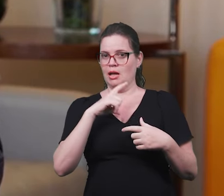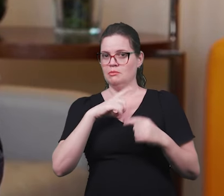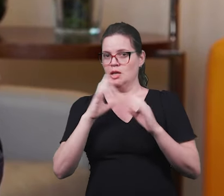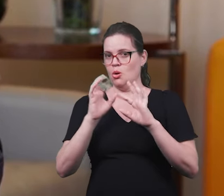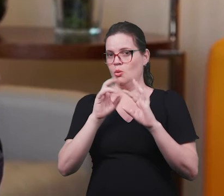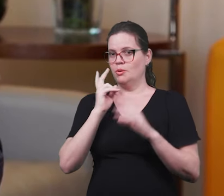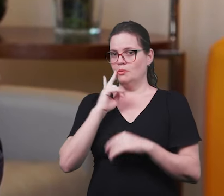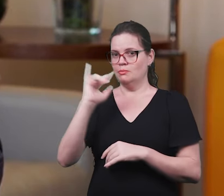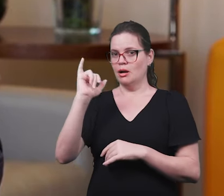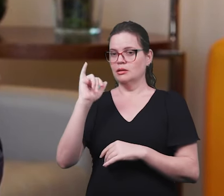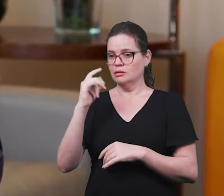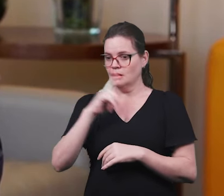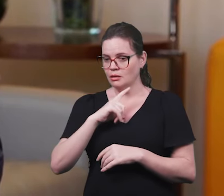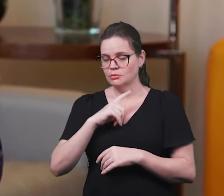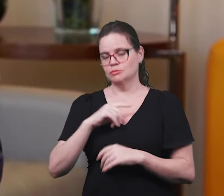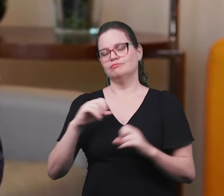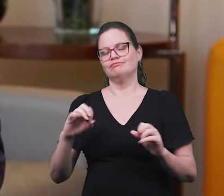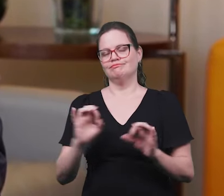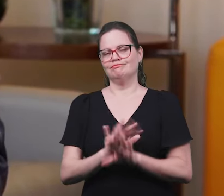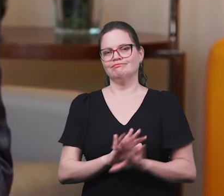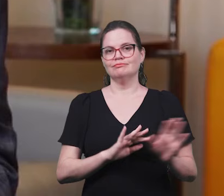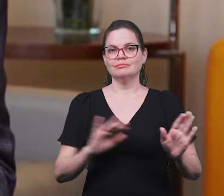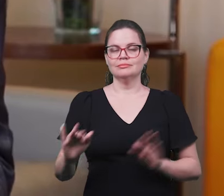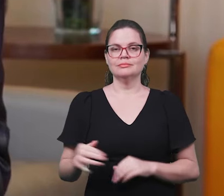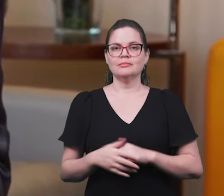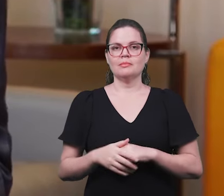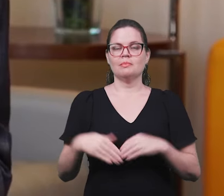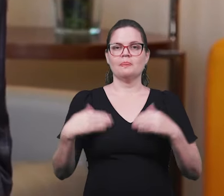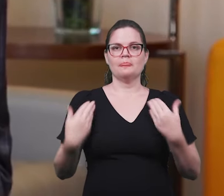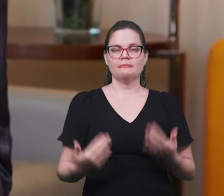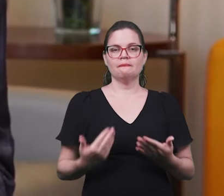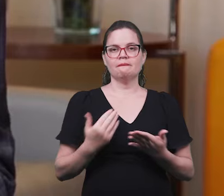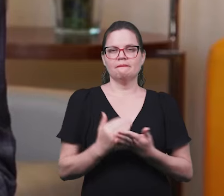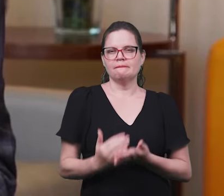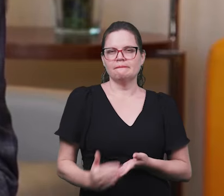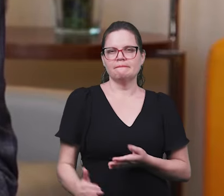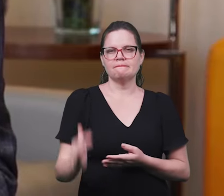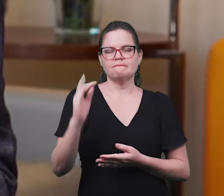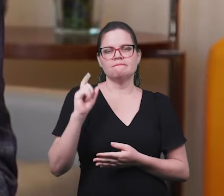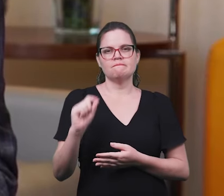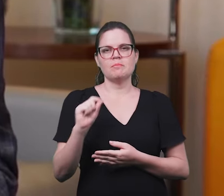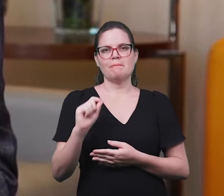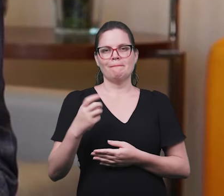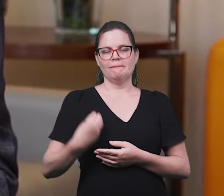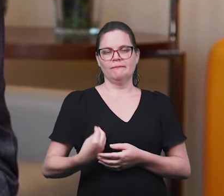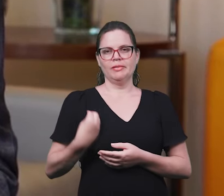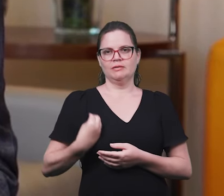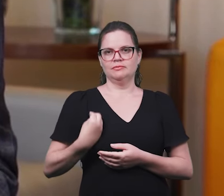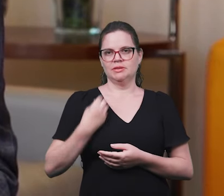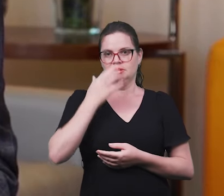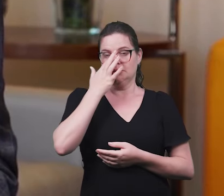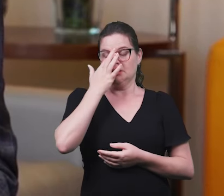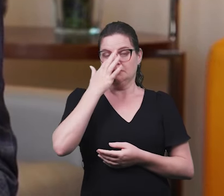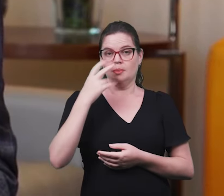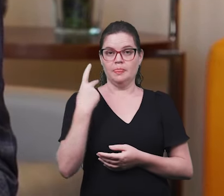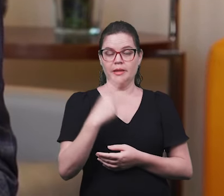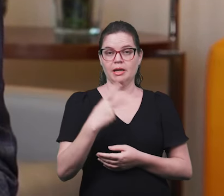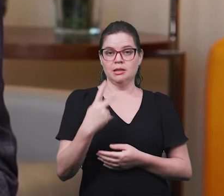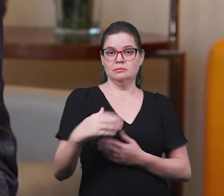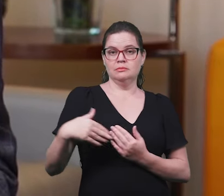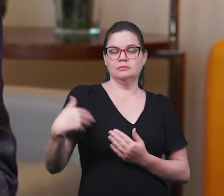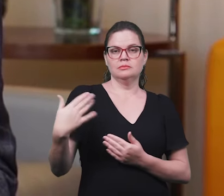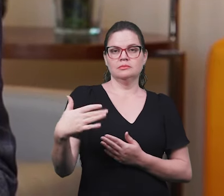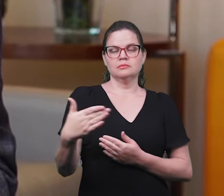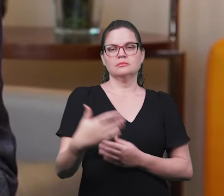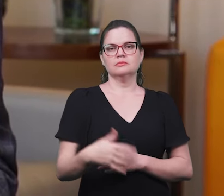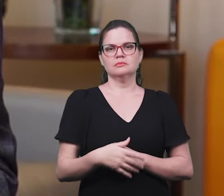Pai ainda vive. Aleluia. Aqui começa exatamente uma jornada que é a